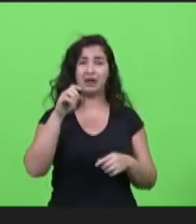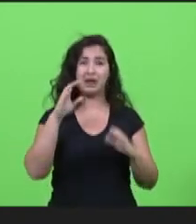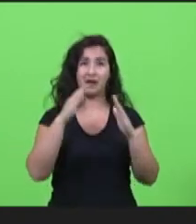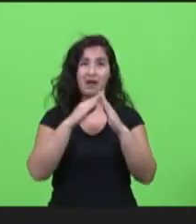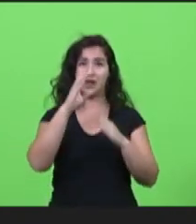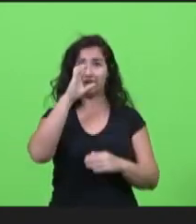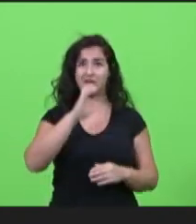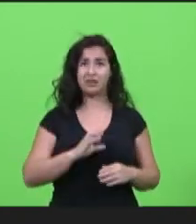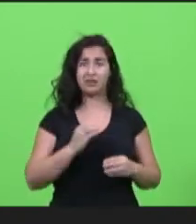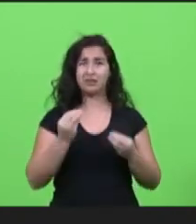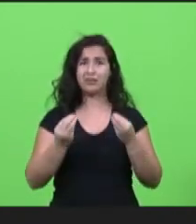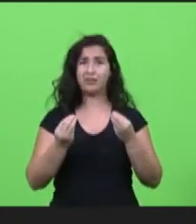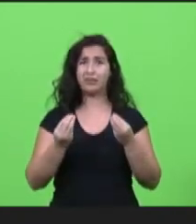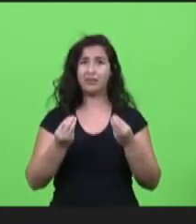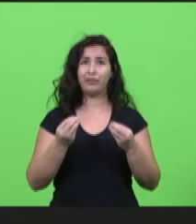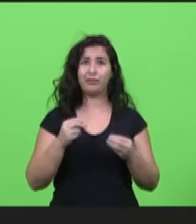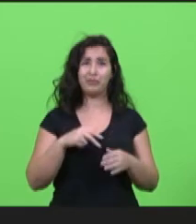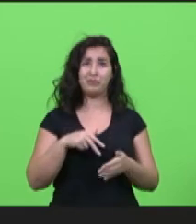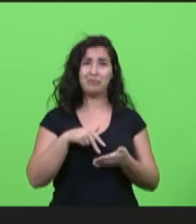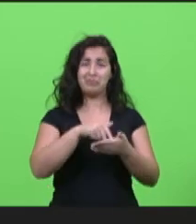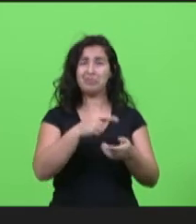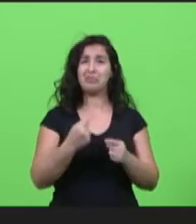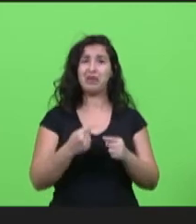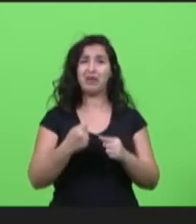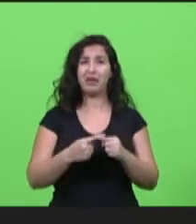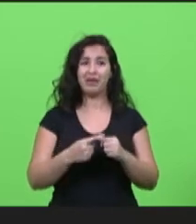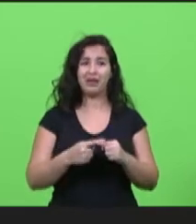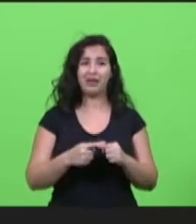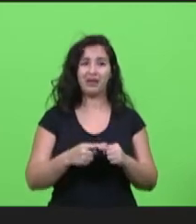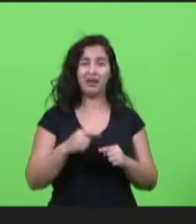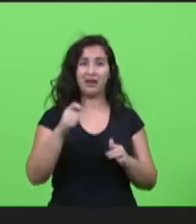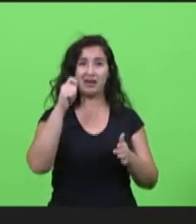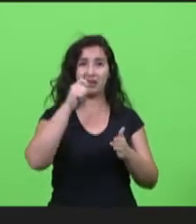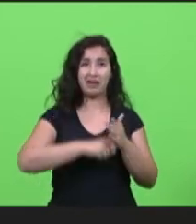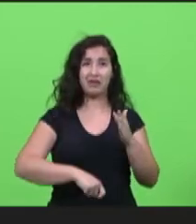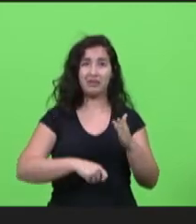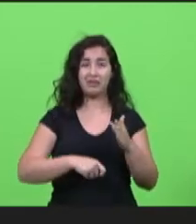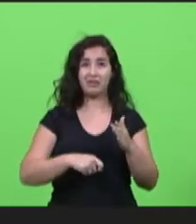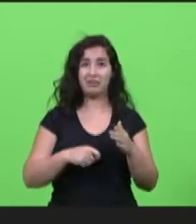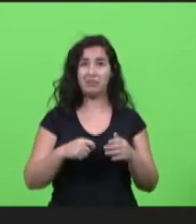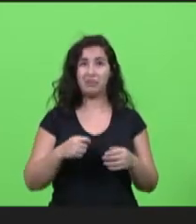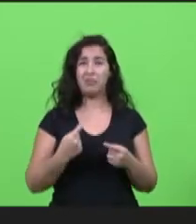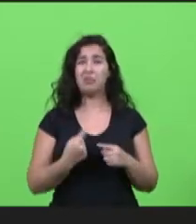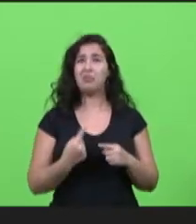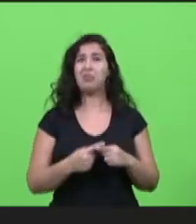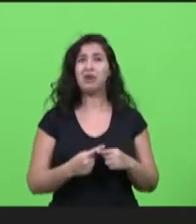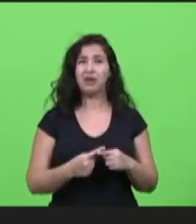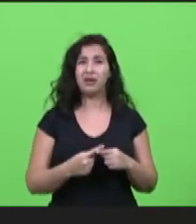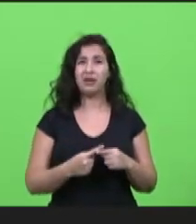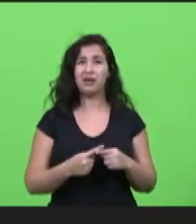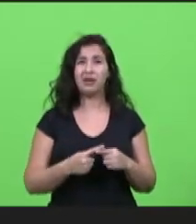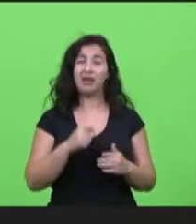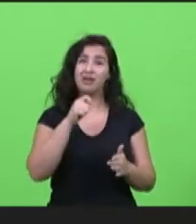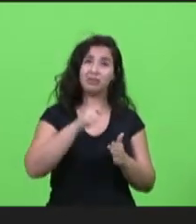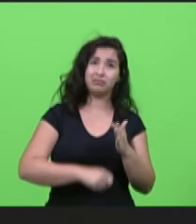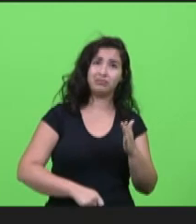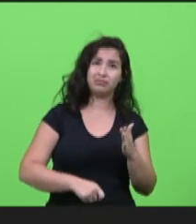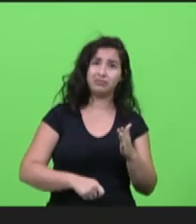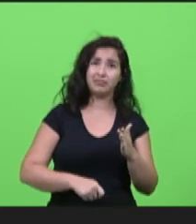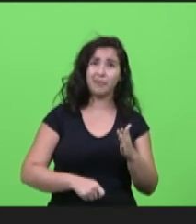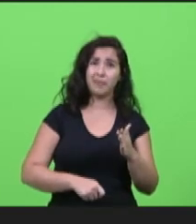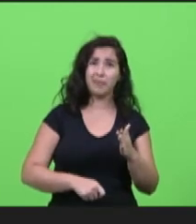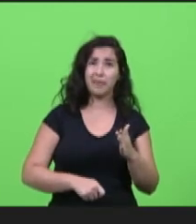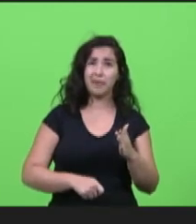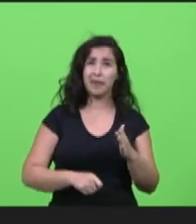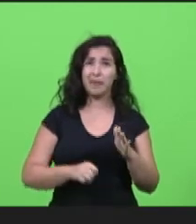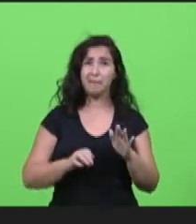por que o governador firmou um documento sem a participação da Casa Civil e por que ele firmou esse documento quando não é de